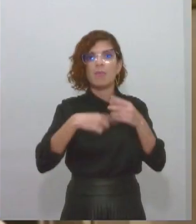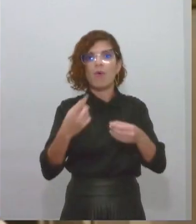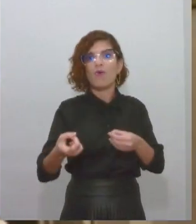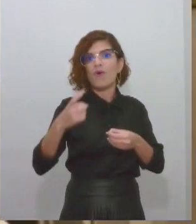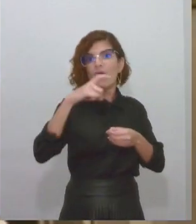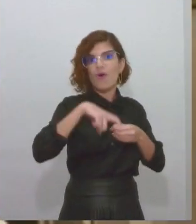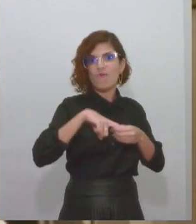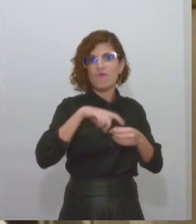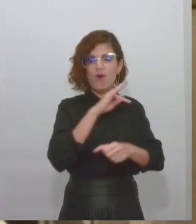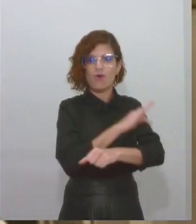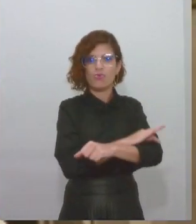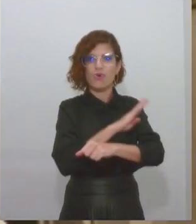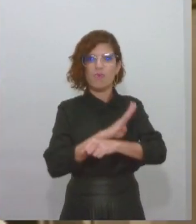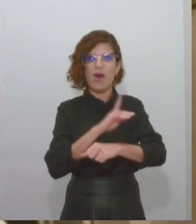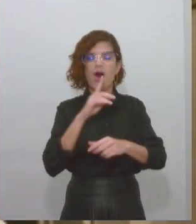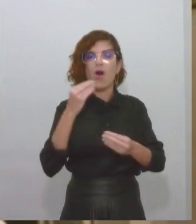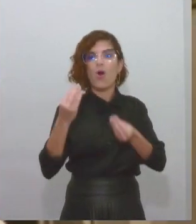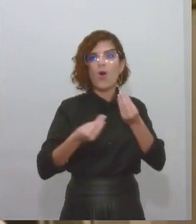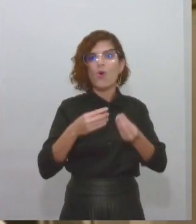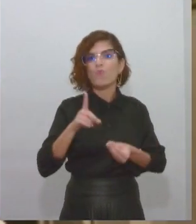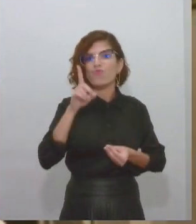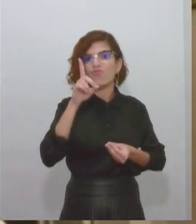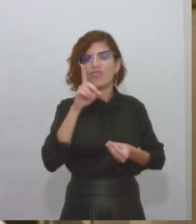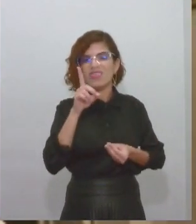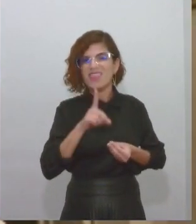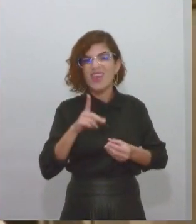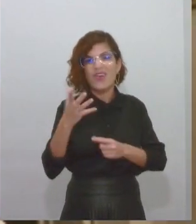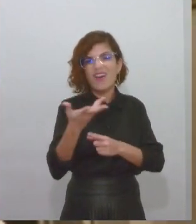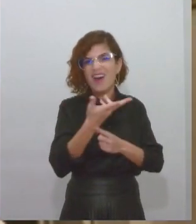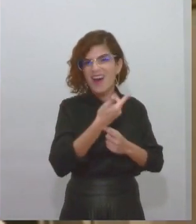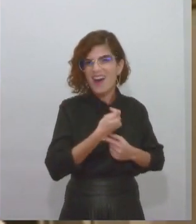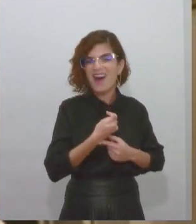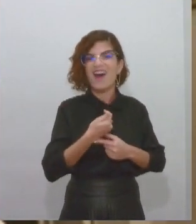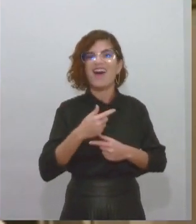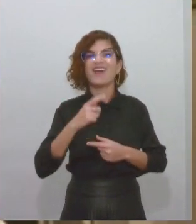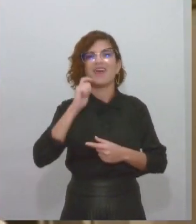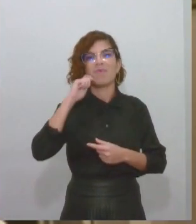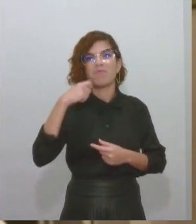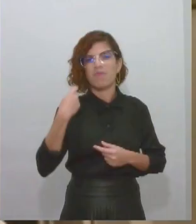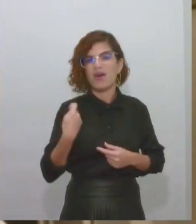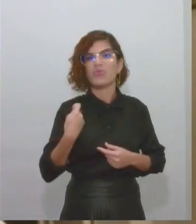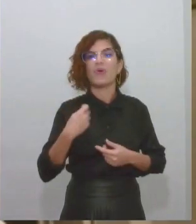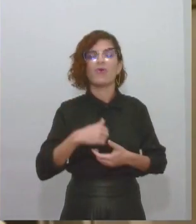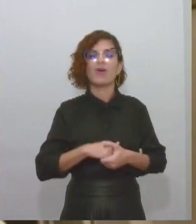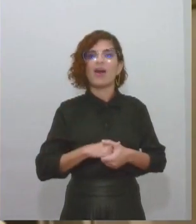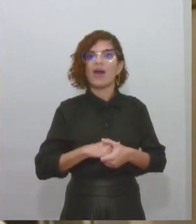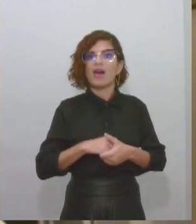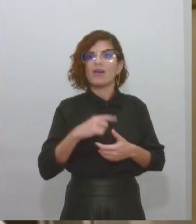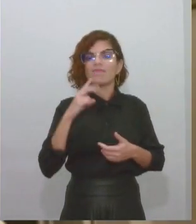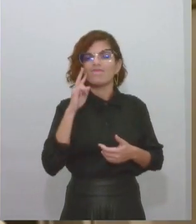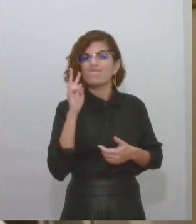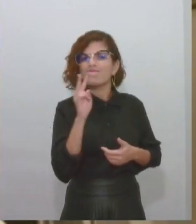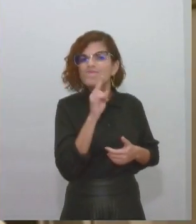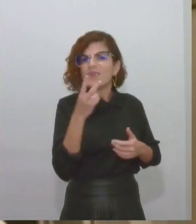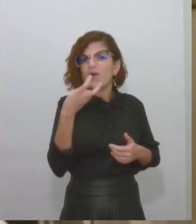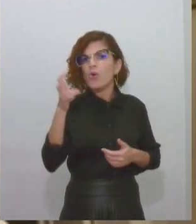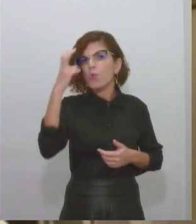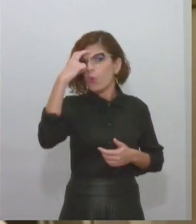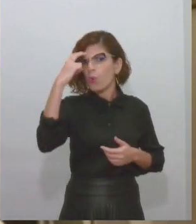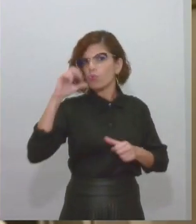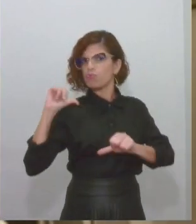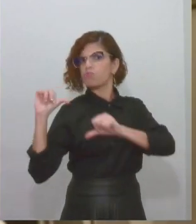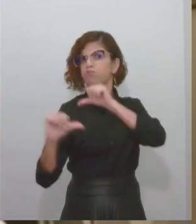atores. E isso tem dado uma transformação na cultura da nossa cidade, que é muito importante na autoestima do nosso